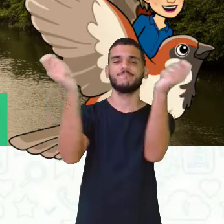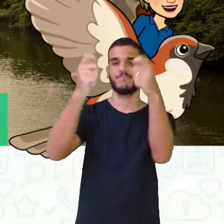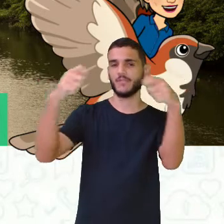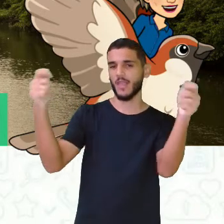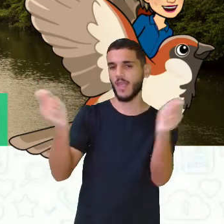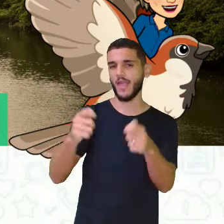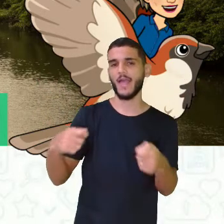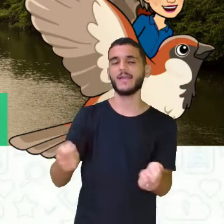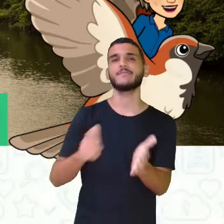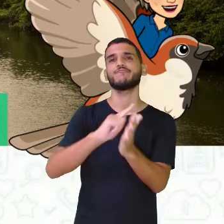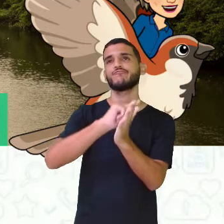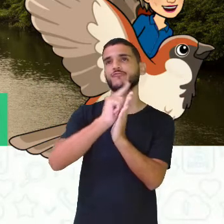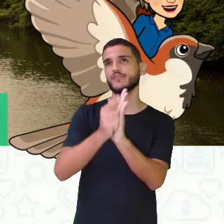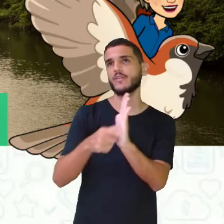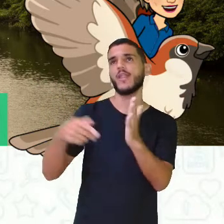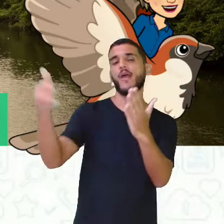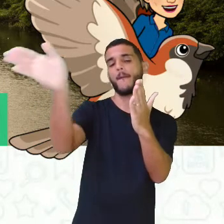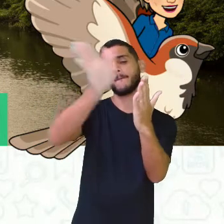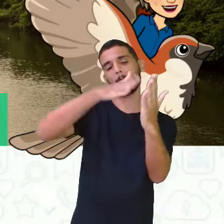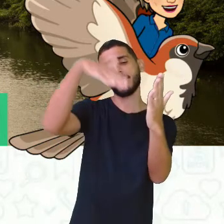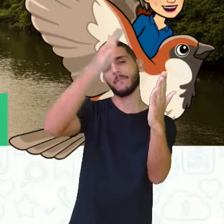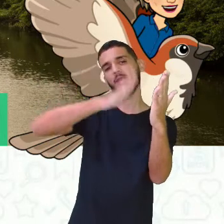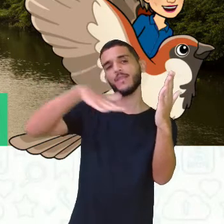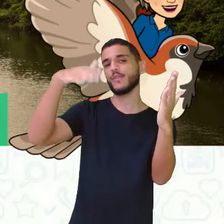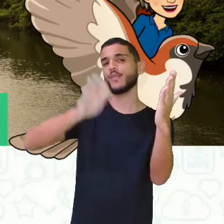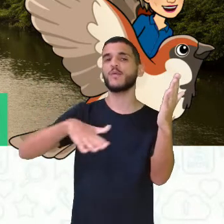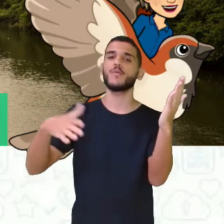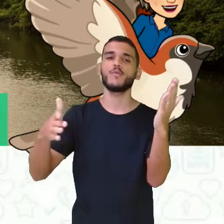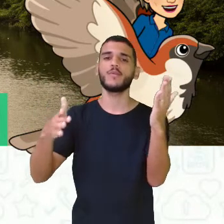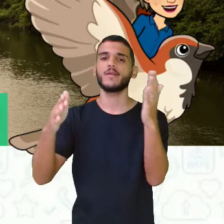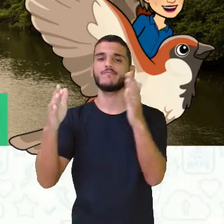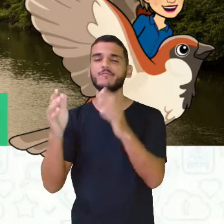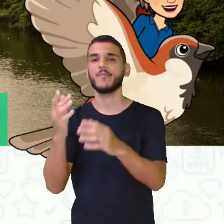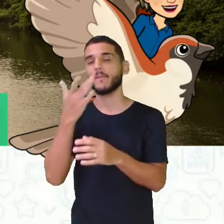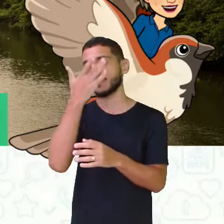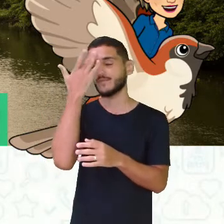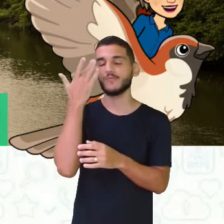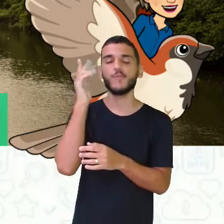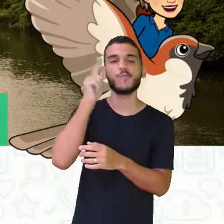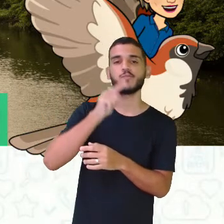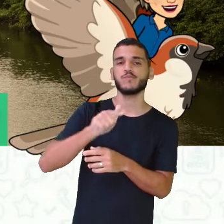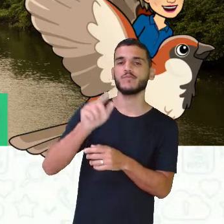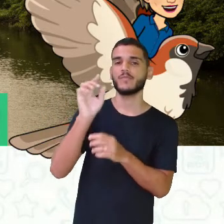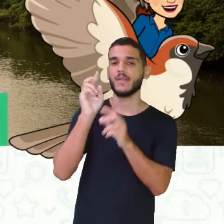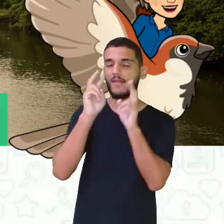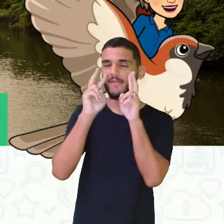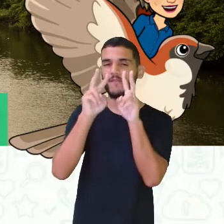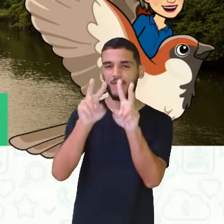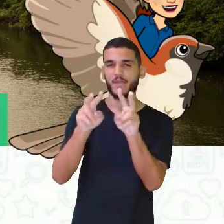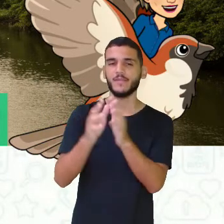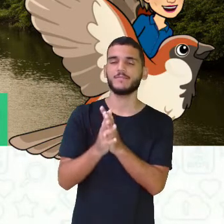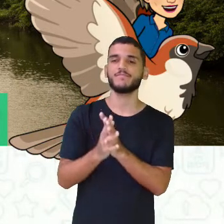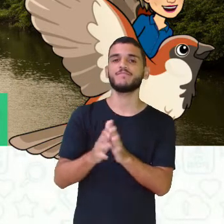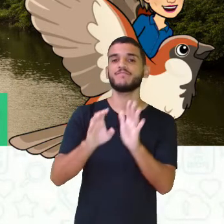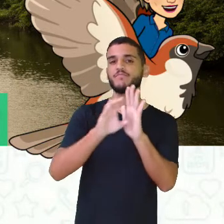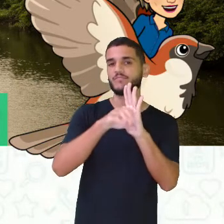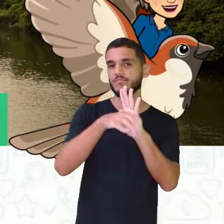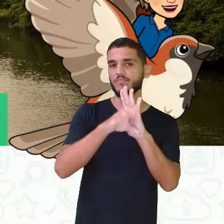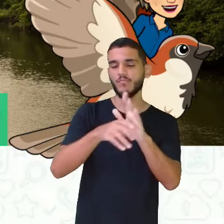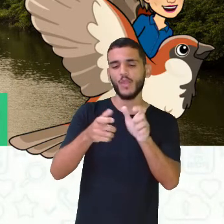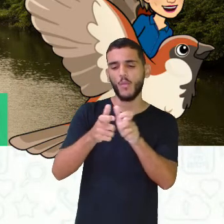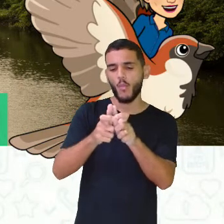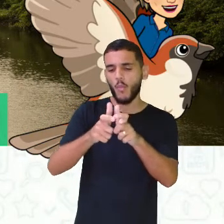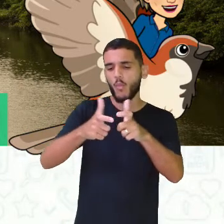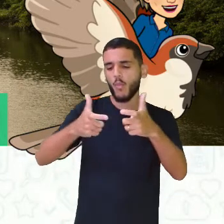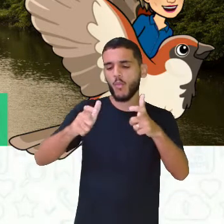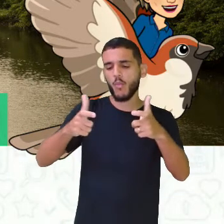pintura nas artes visuais. E esse conceito, ele foi ampliado, né? Esse conceito, essa